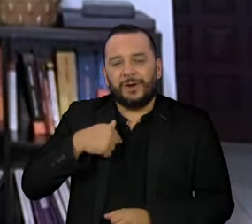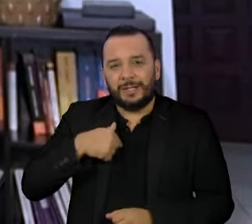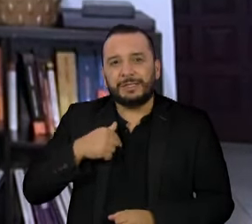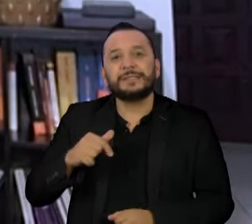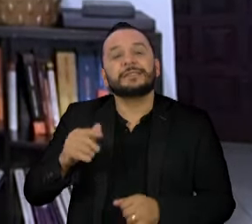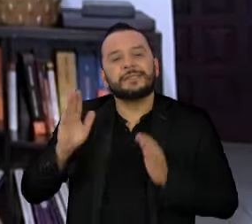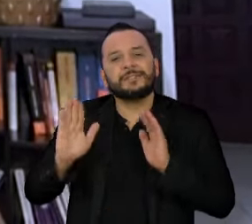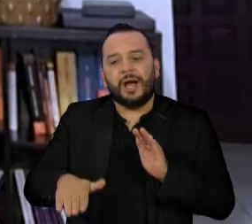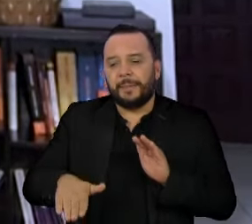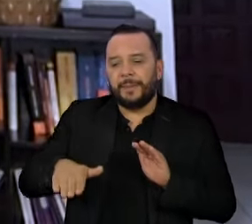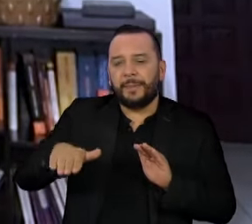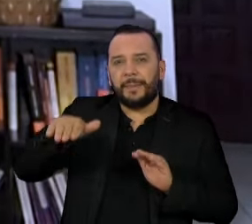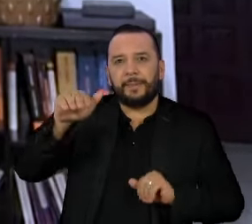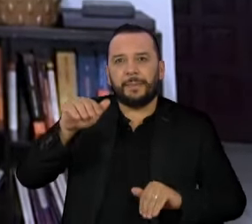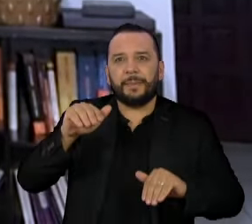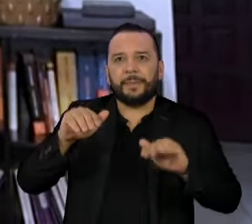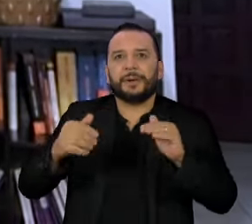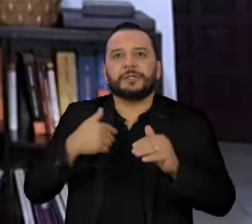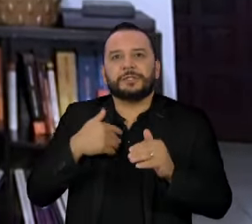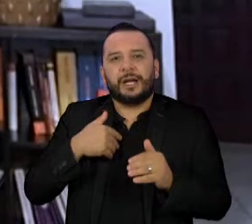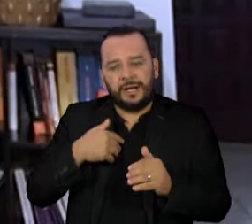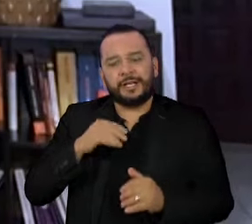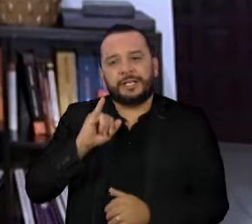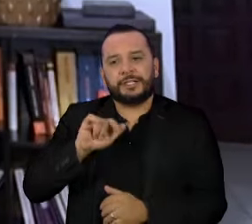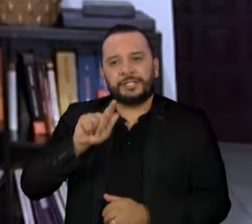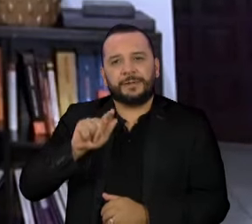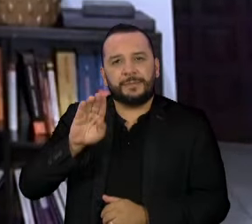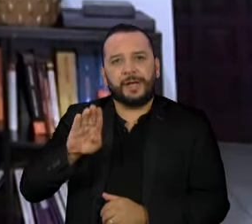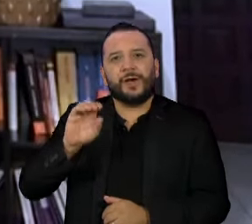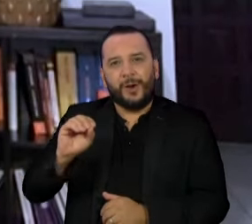pessoas. Nós falamos Igbo em casa. E,